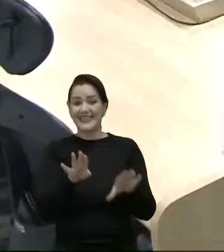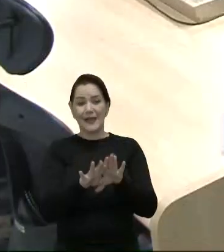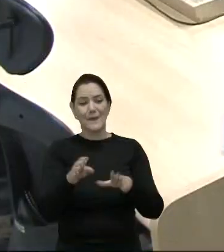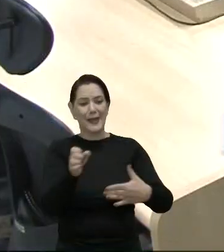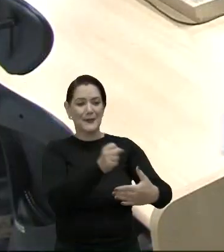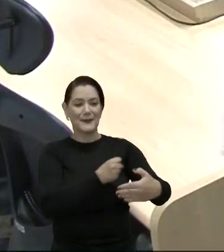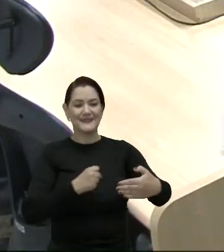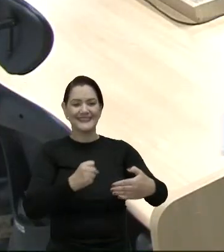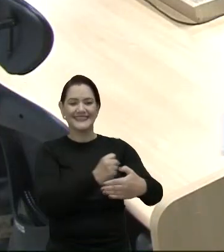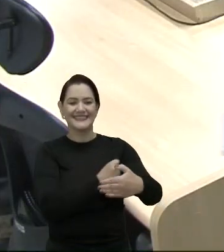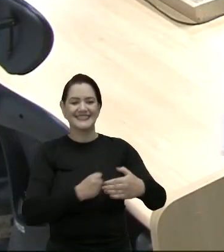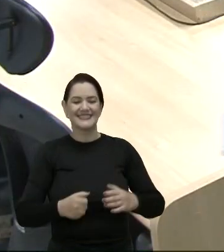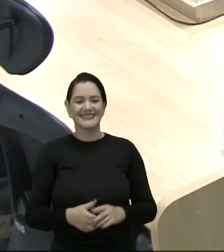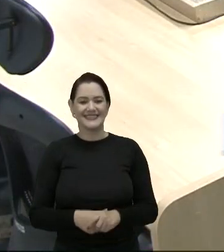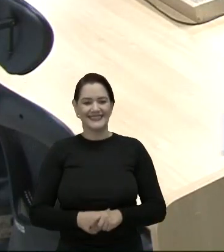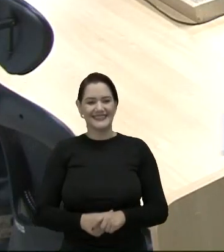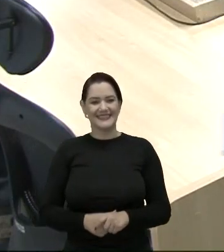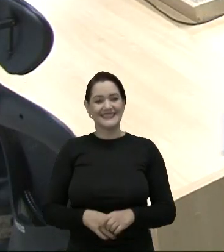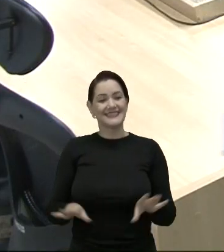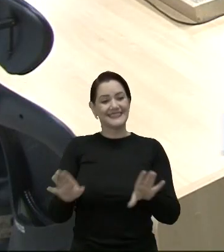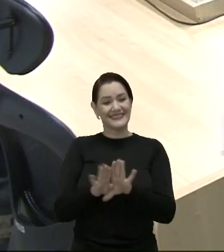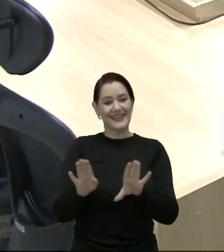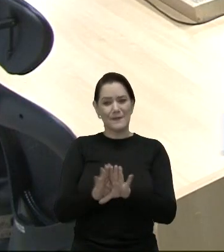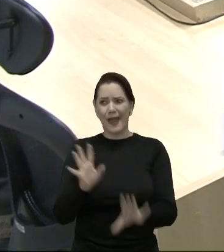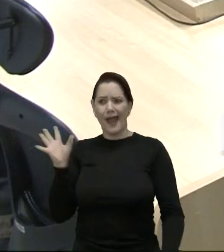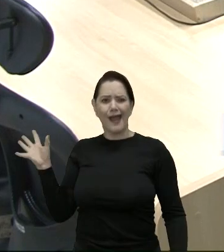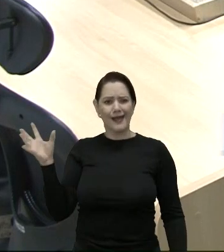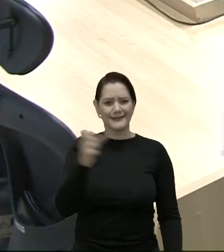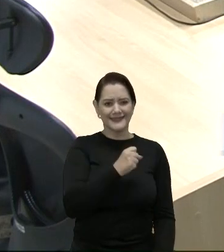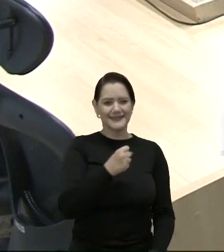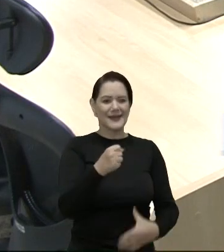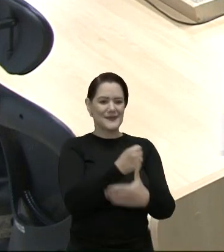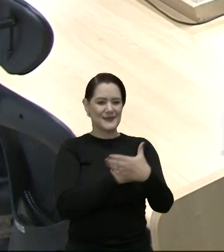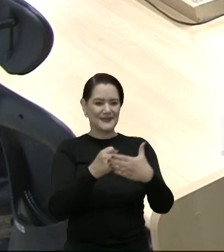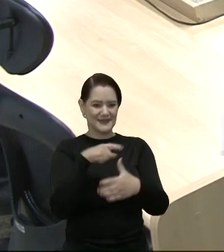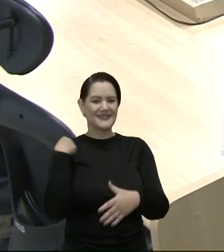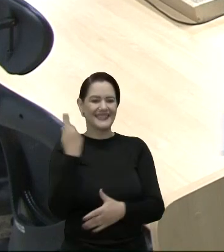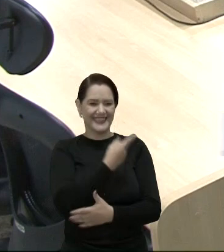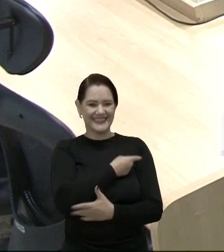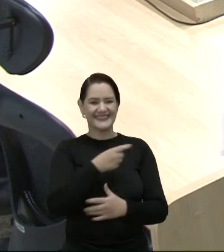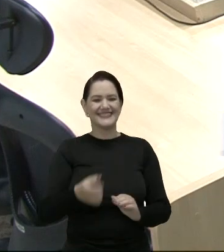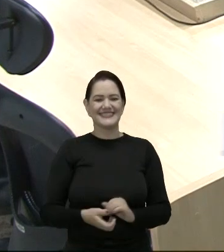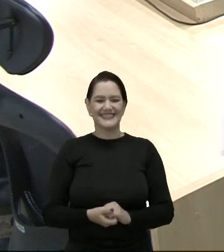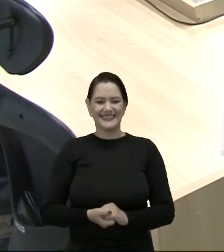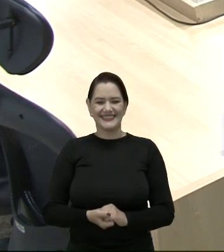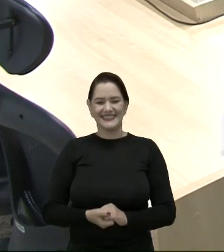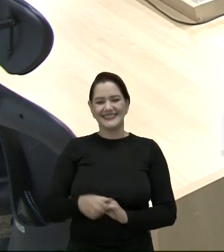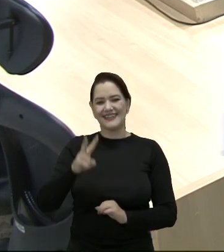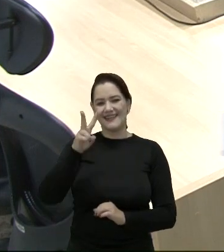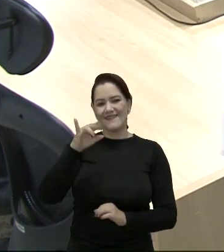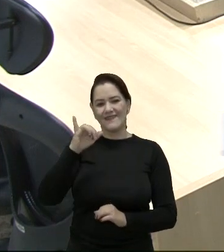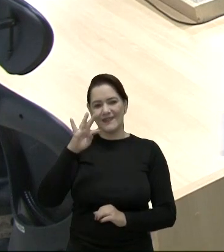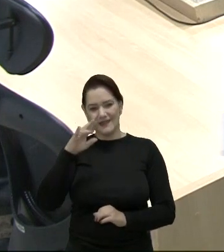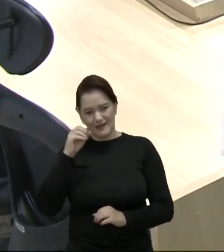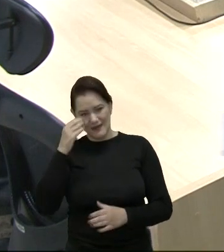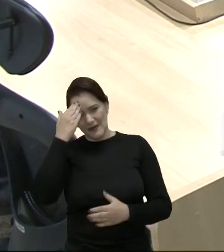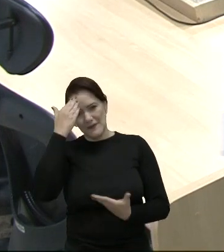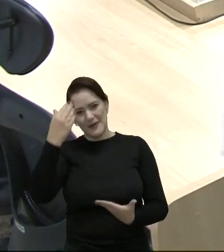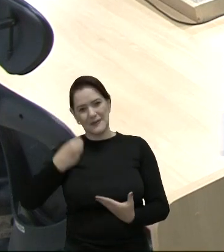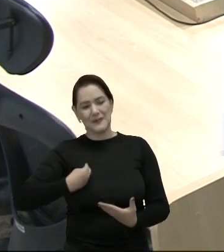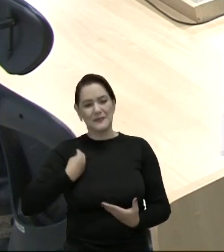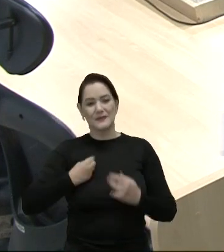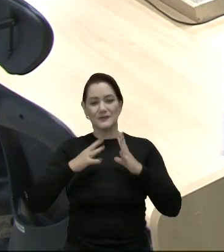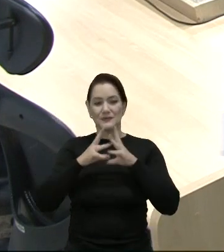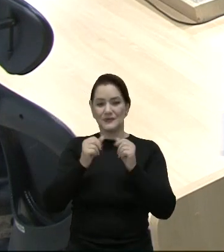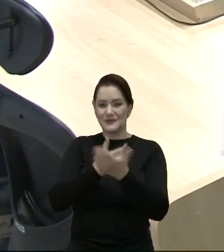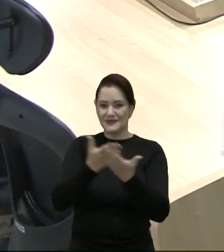cozinhar. Tá? Então, também, né, Tigrão? Dá para cozinhar para nós também, não dá mesmo, Tigrão? Vitor, obrigado pela presença. A